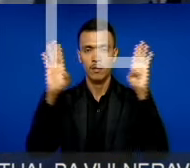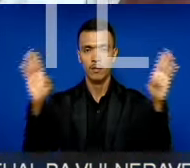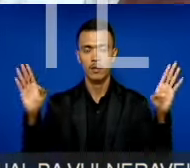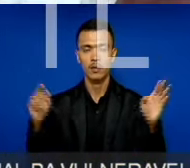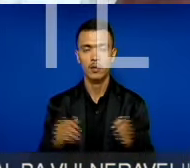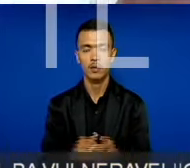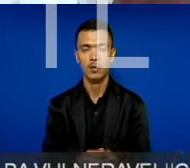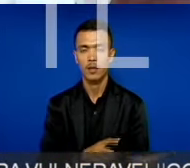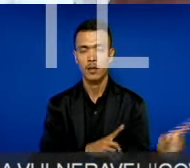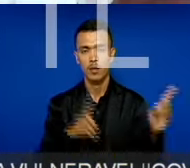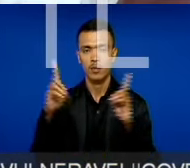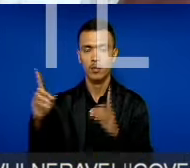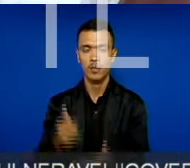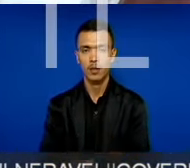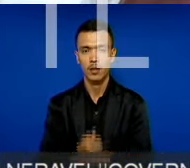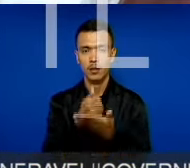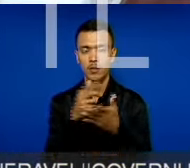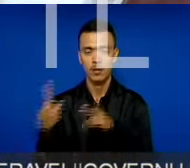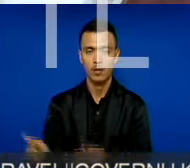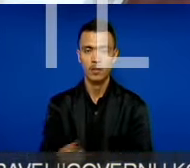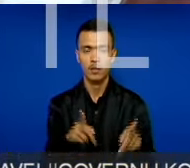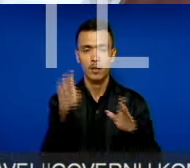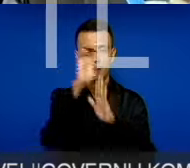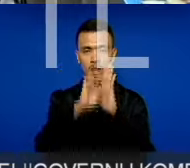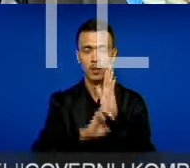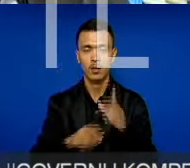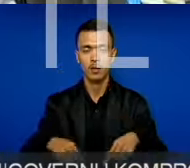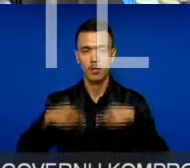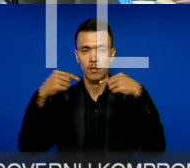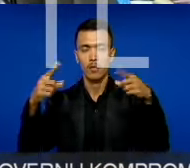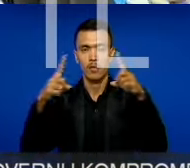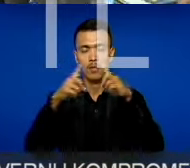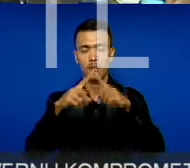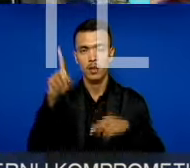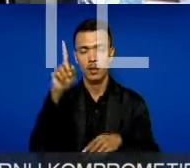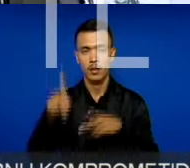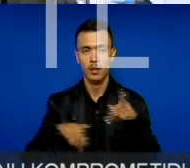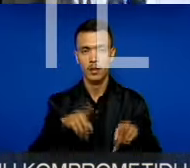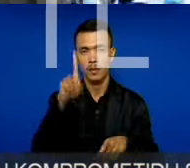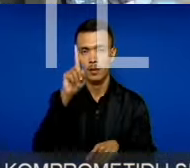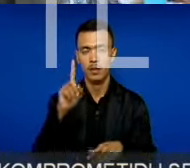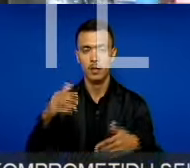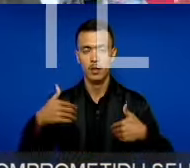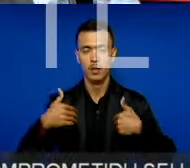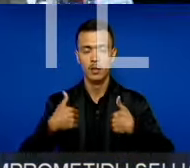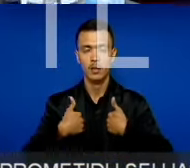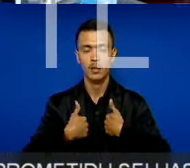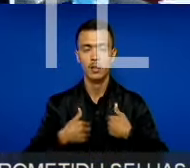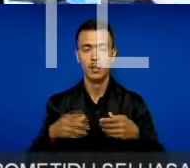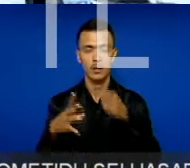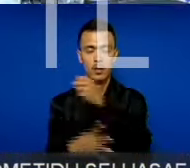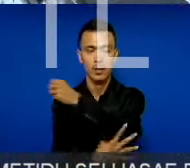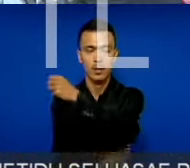idane ato estabelece apoio público nebe estado foba indivíduo no agregado familiar e a situação vulnerável tebes